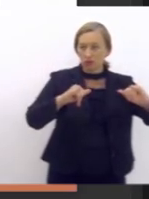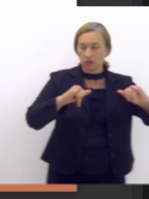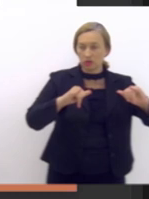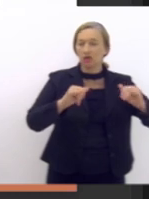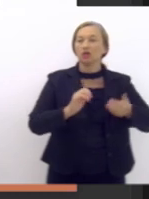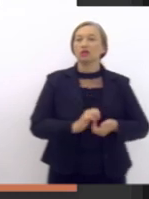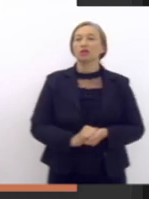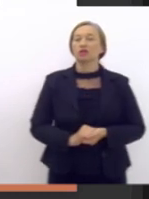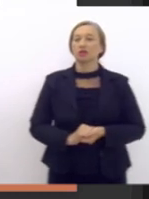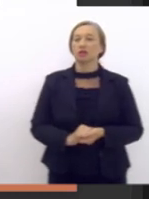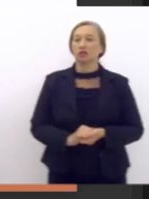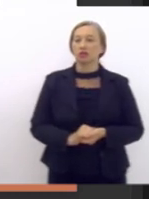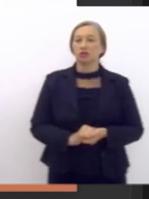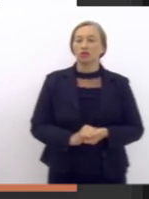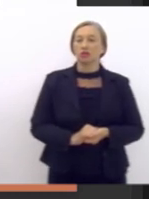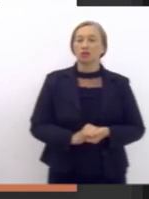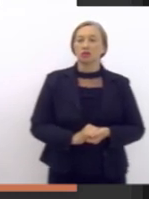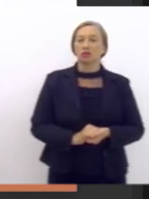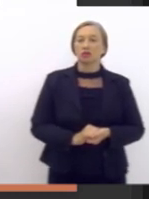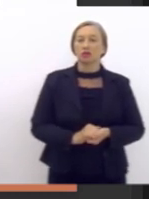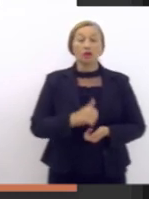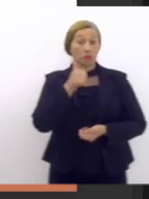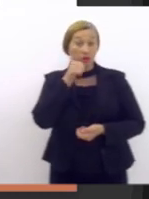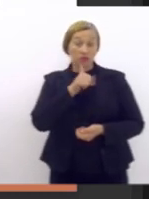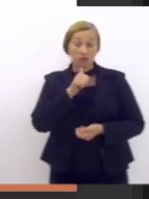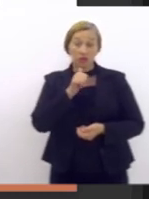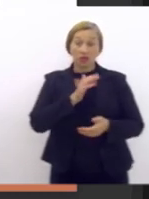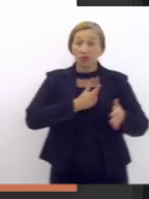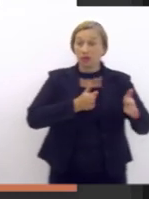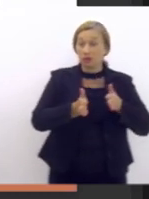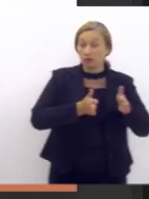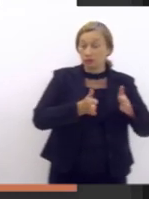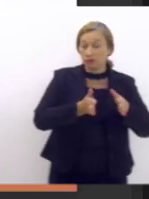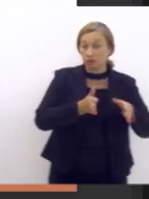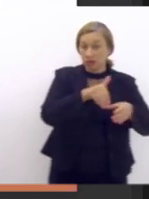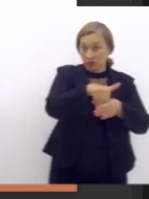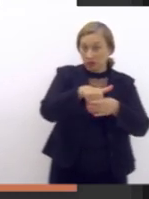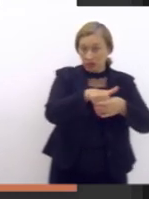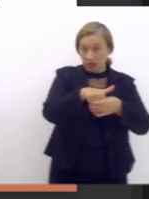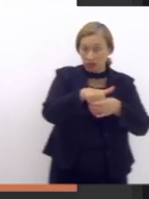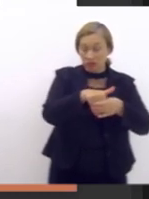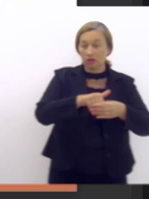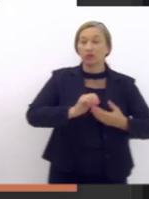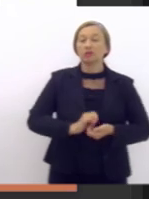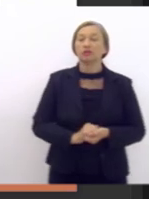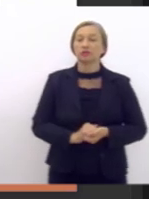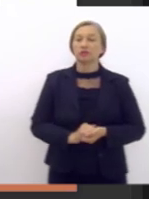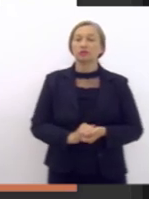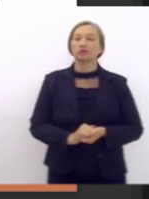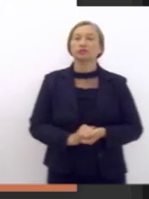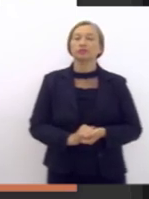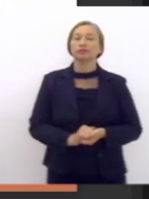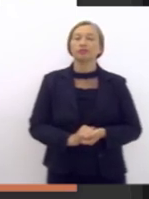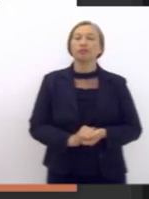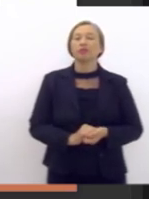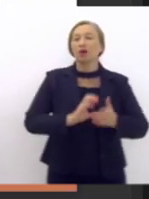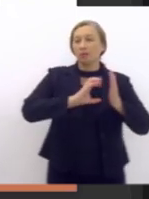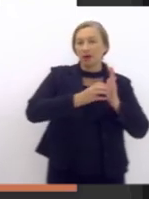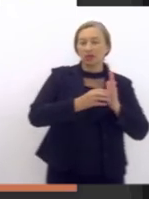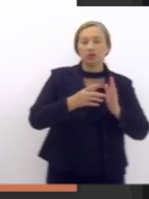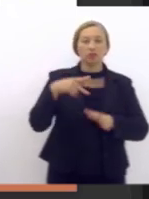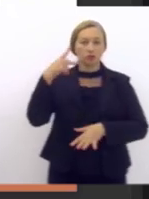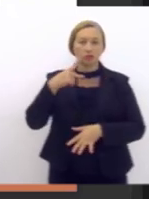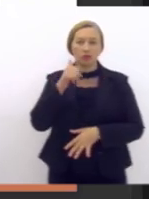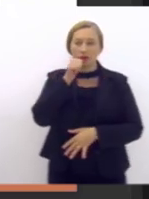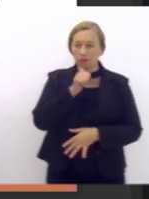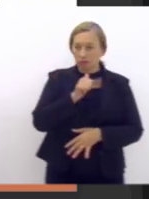mulheres que são disponibilizadas para as mulheres durante os processos eleitorais, né? Então, as receitas públicas que vêm dos partidos políticos para que as